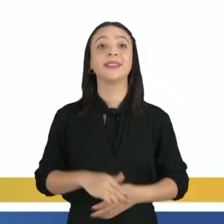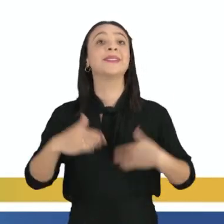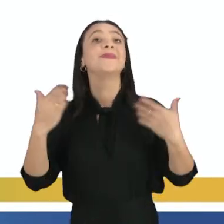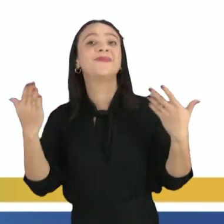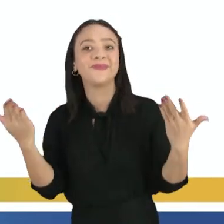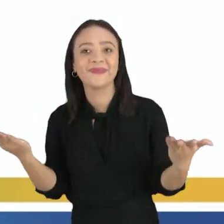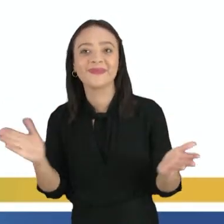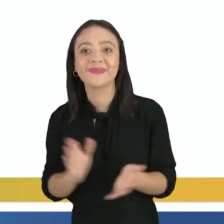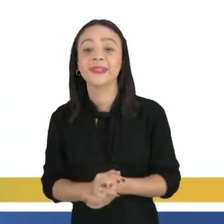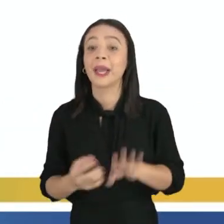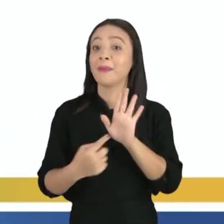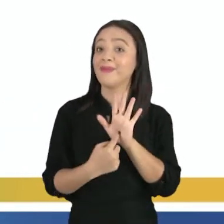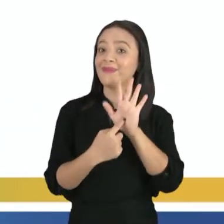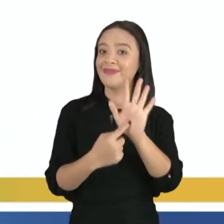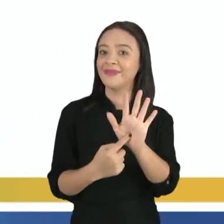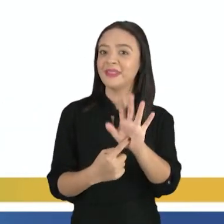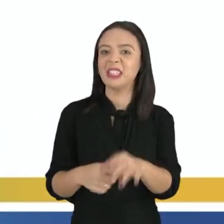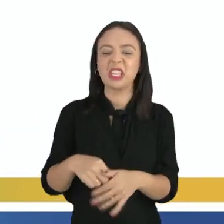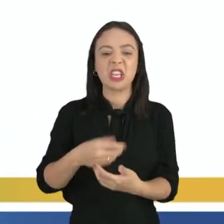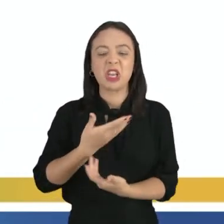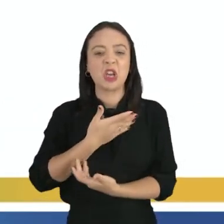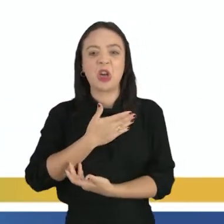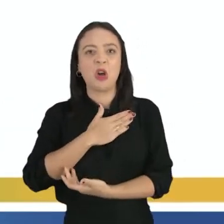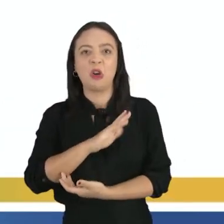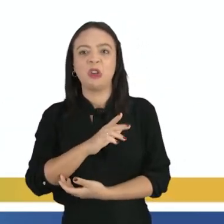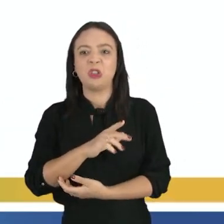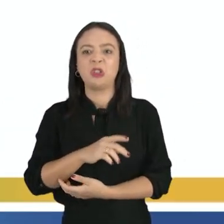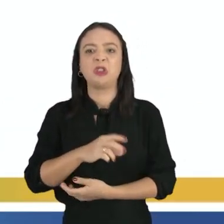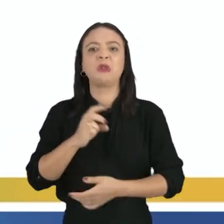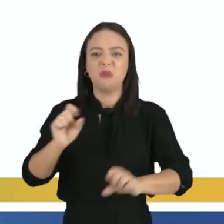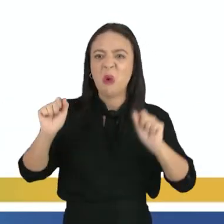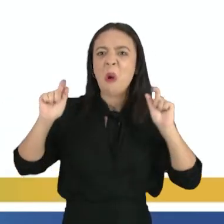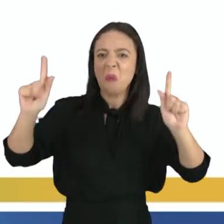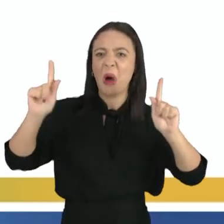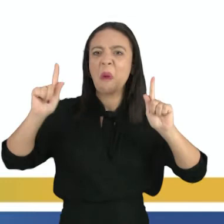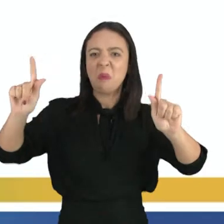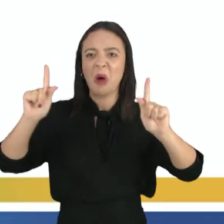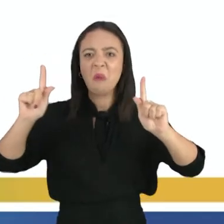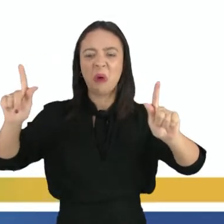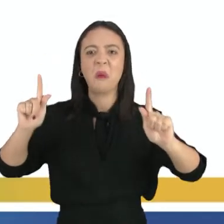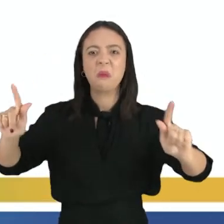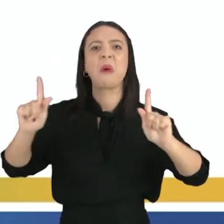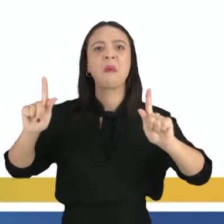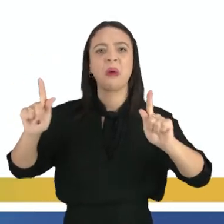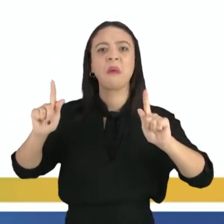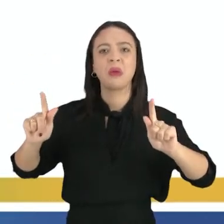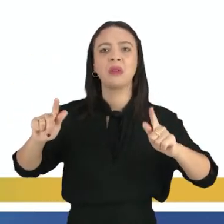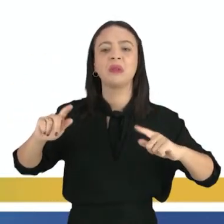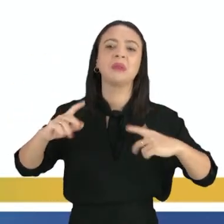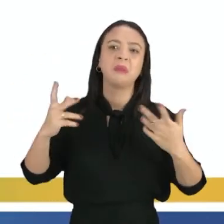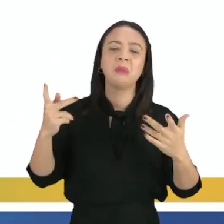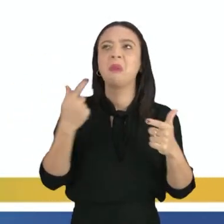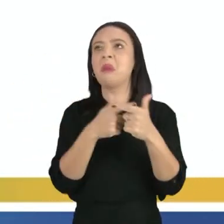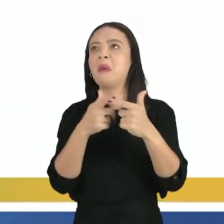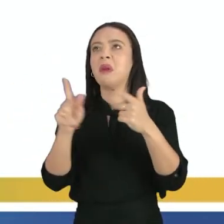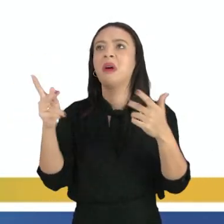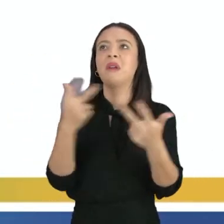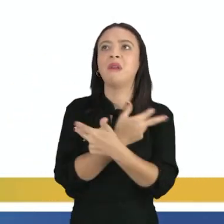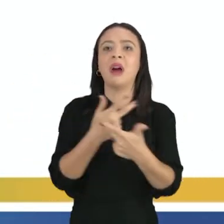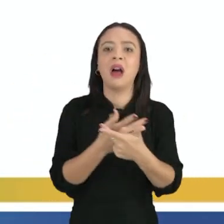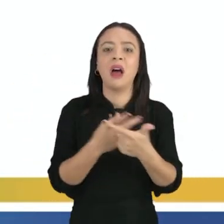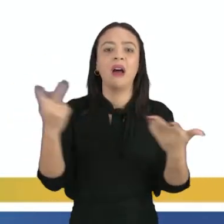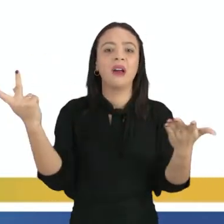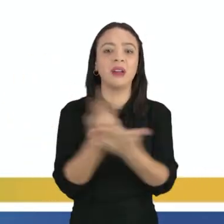Quando ela apareceu, ela protestava, ela é da Suécia, né? Ela protestava por situações climáticas, né? Com